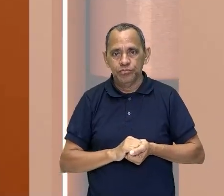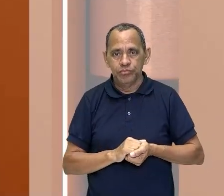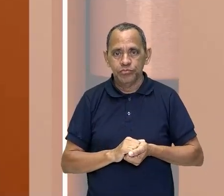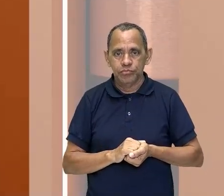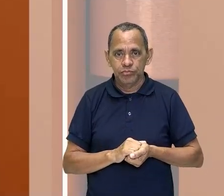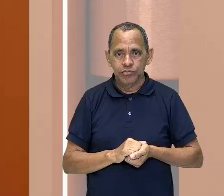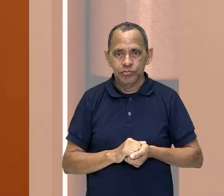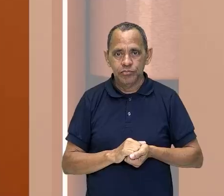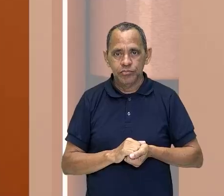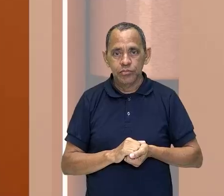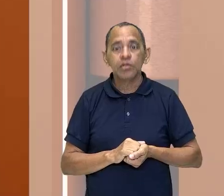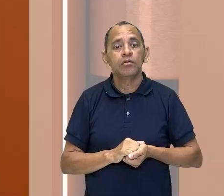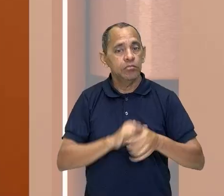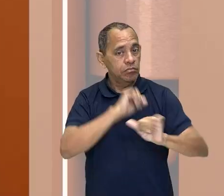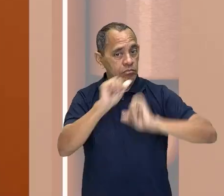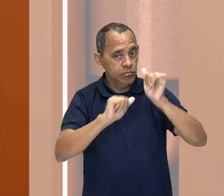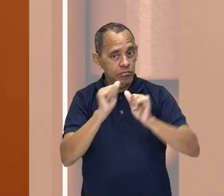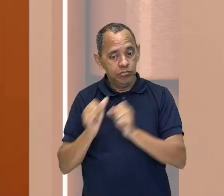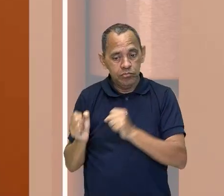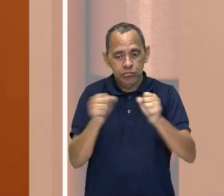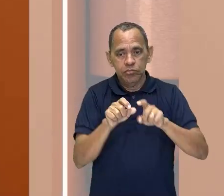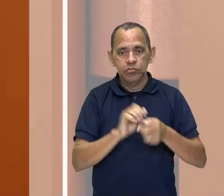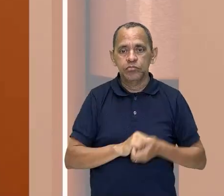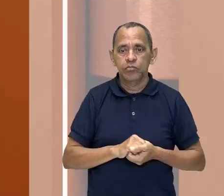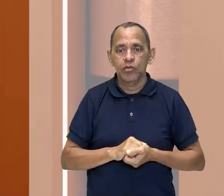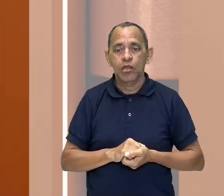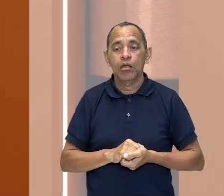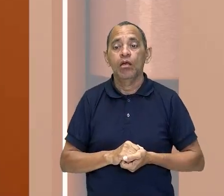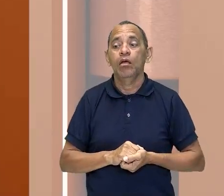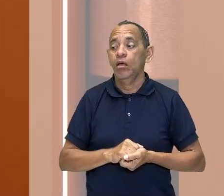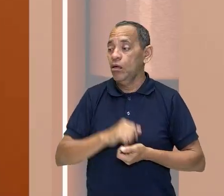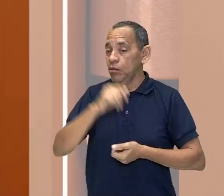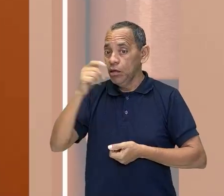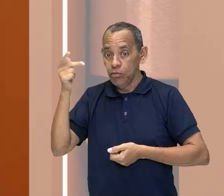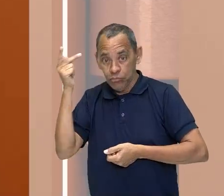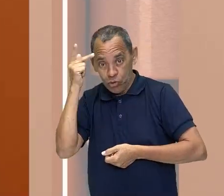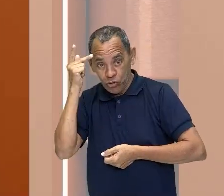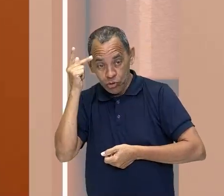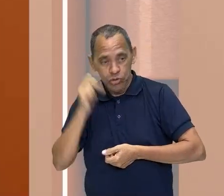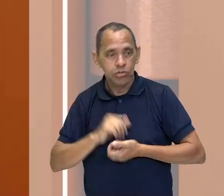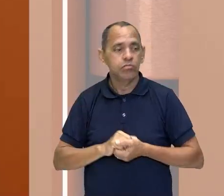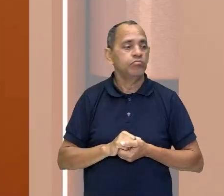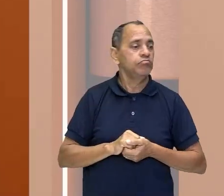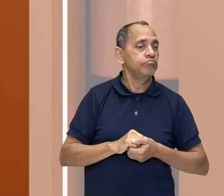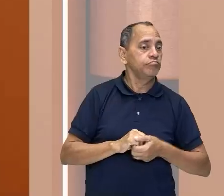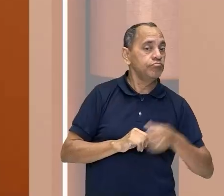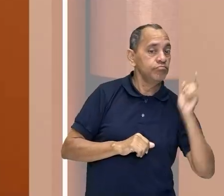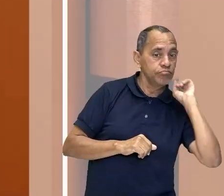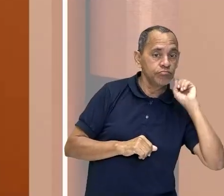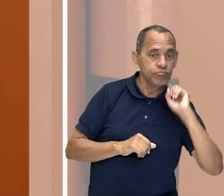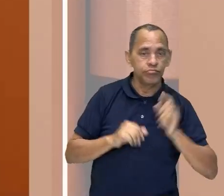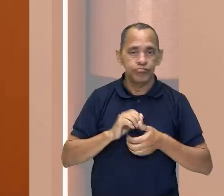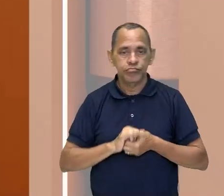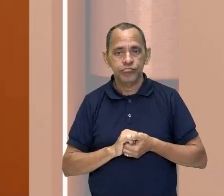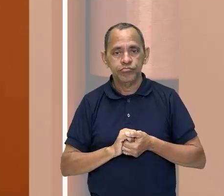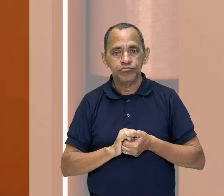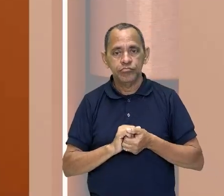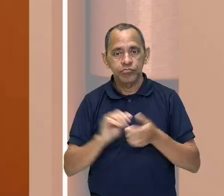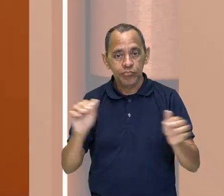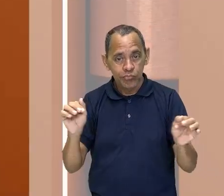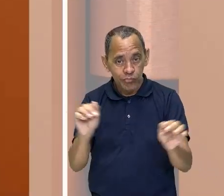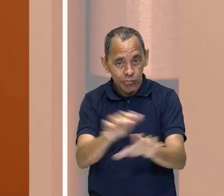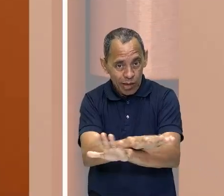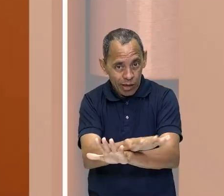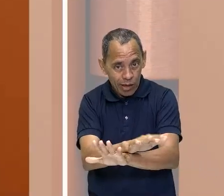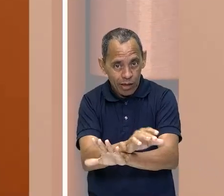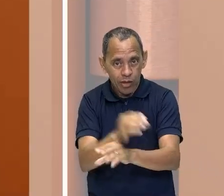se revezar no poder. Uma hora era um paulista, outra hora era um mineiro. Isso vai, então, acabar só lá no final